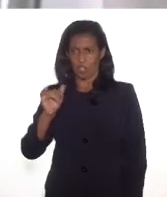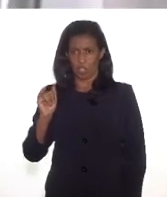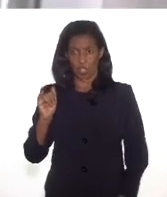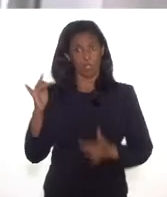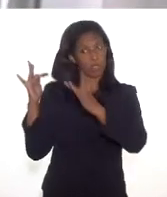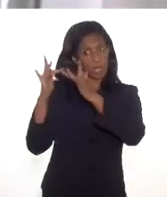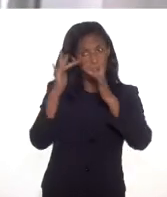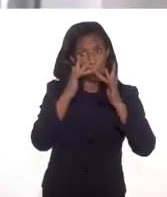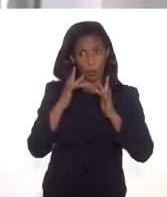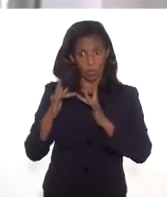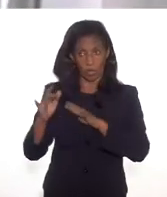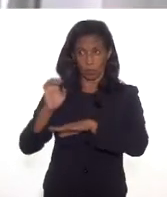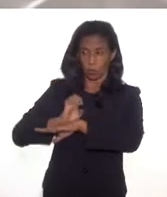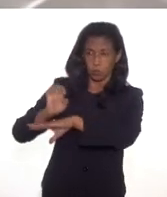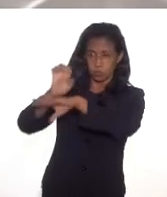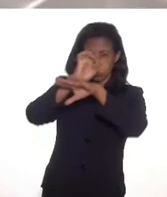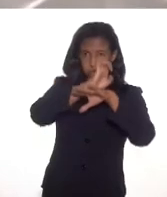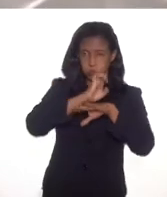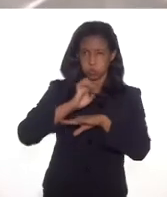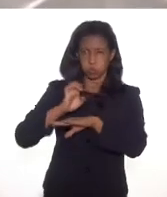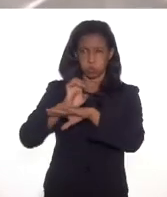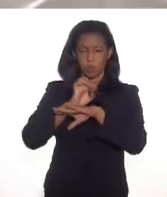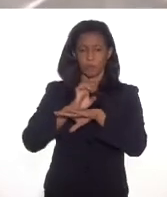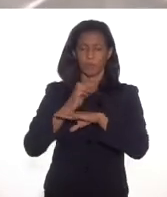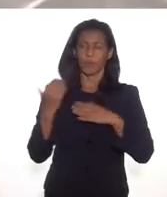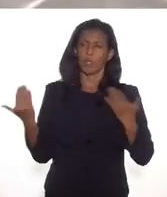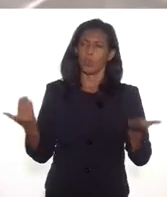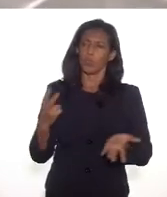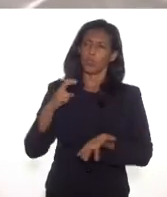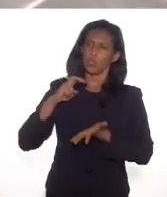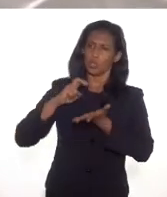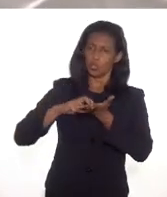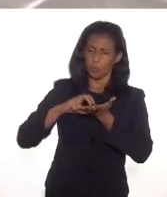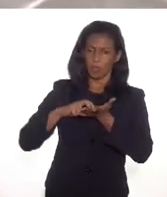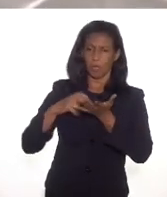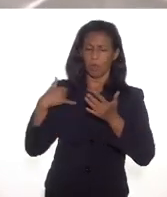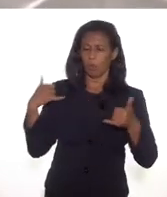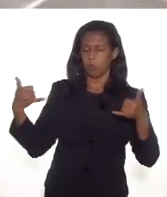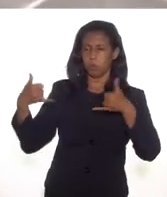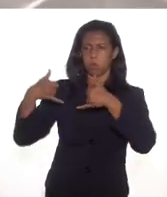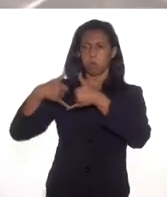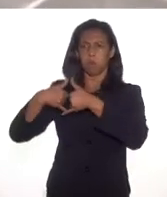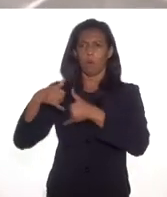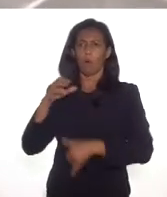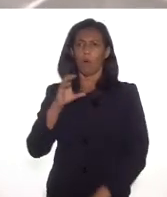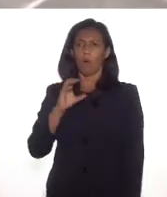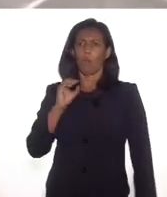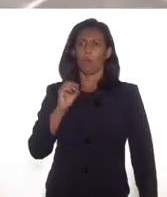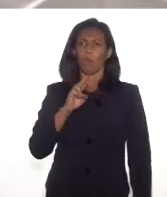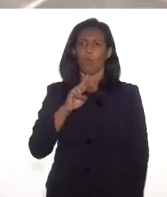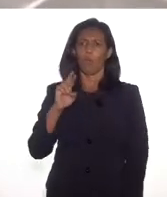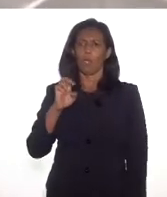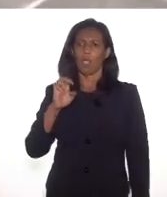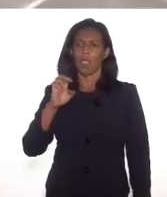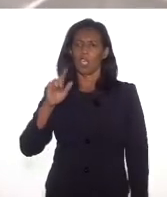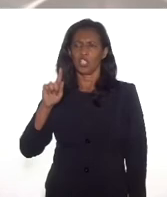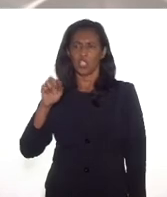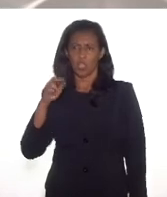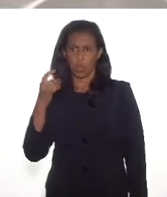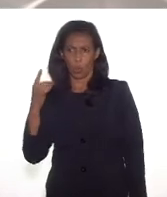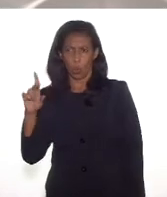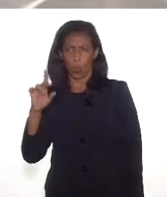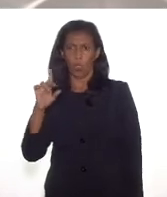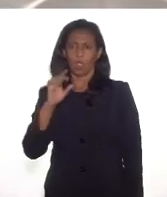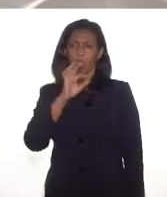Janeiro inteiro e logo no início da manhã eu fiz um contato com o corregedor da Polícia Civil e